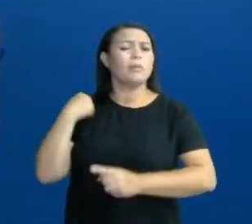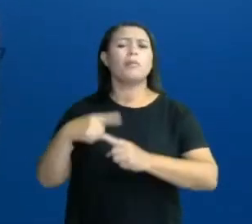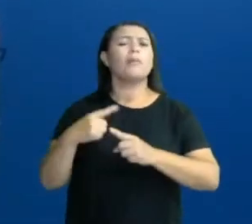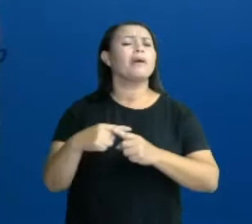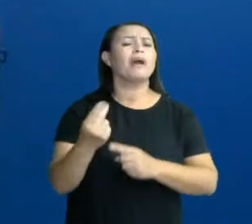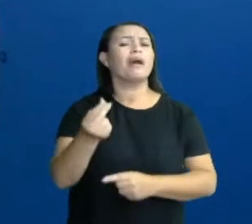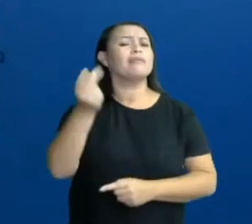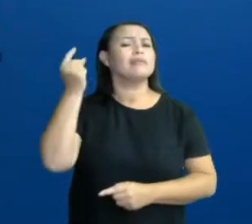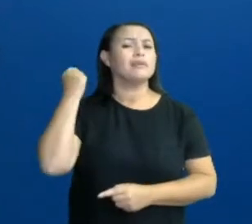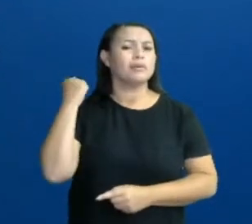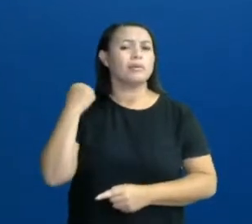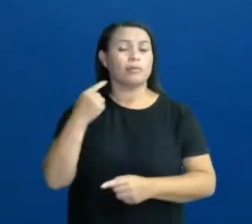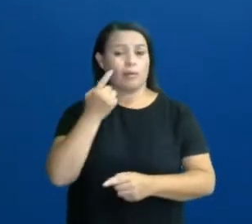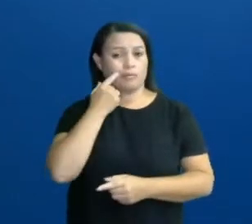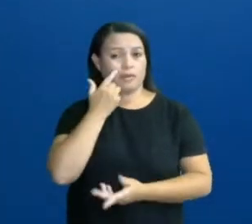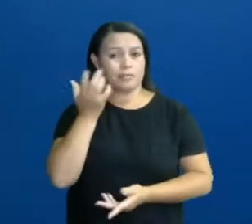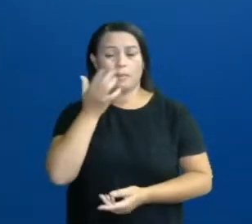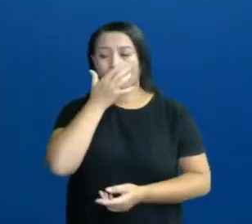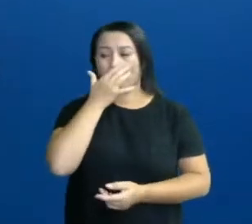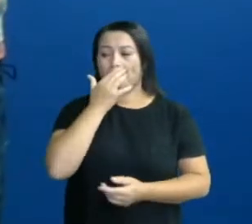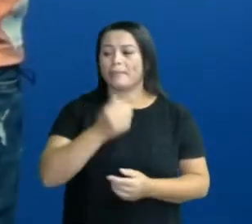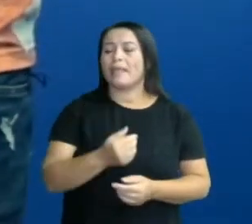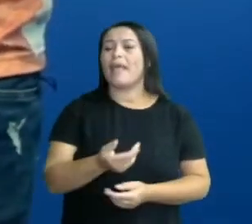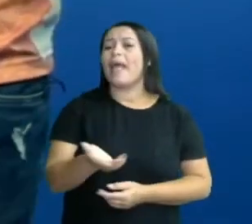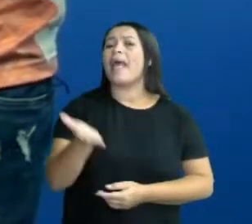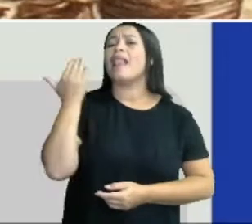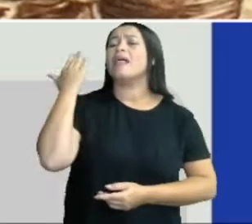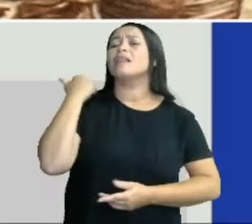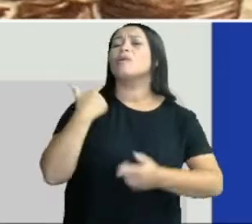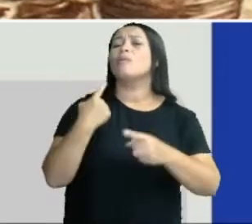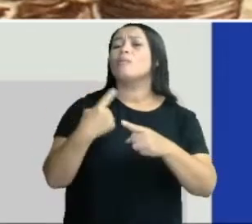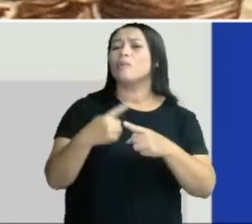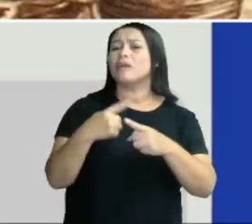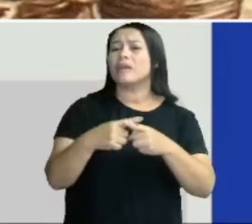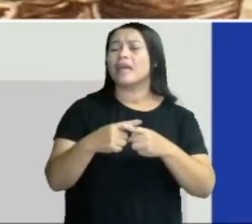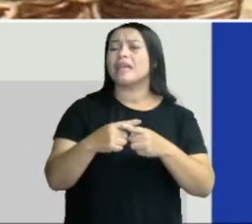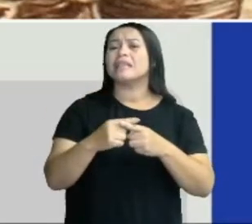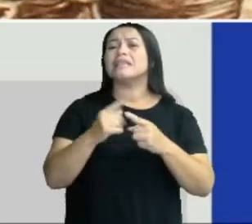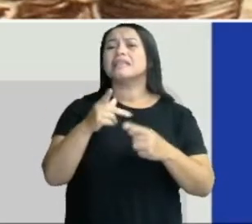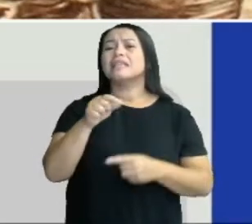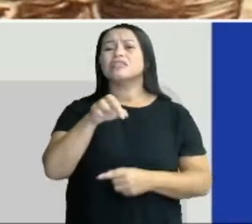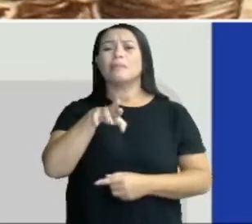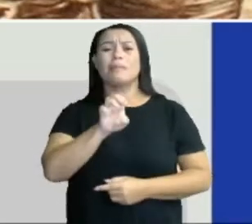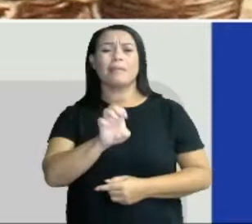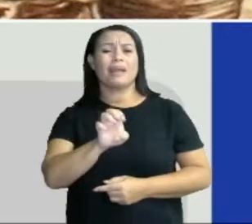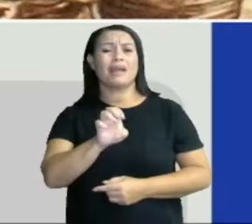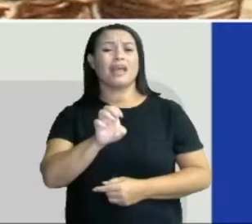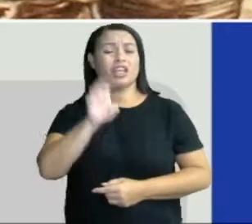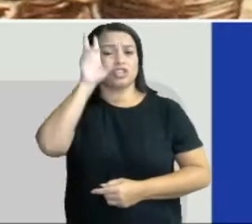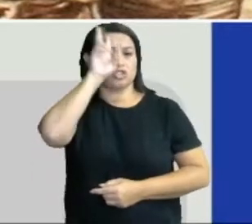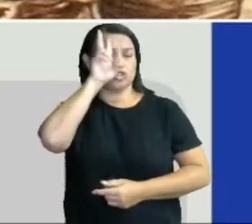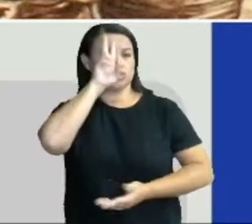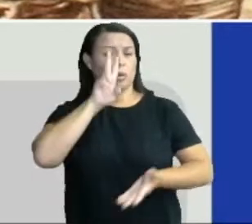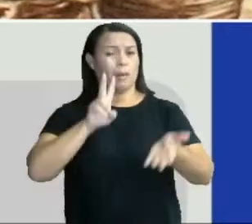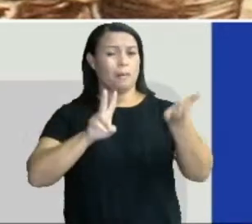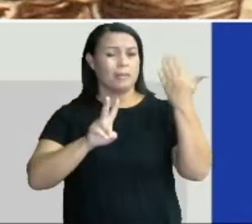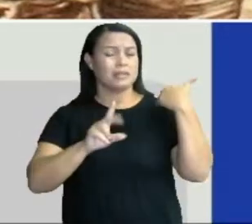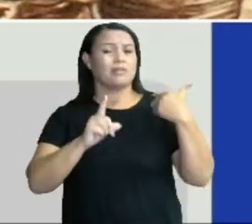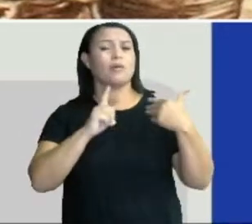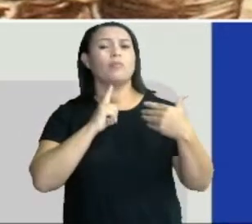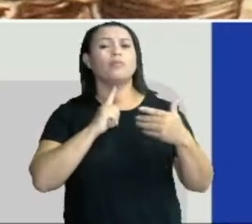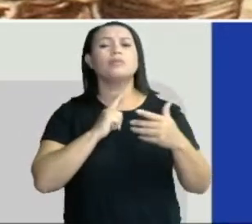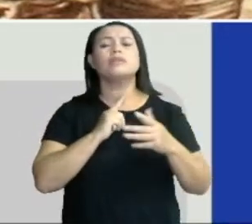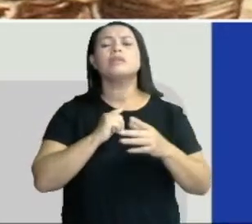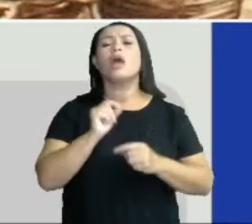muito antigo? Chega comigo. Ele é antigo exatamente porque desde a pré-história a gente vai ter a produção de